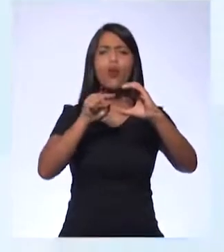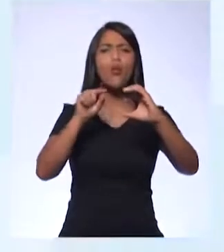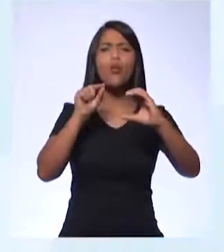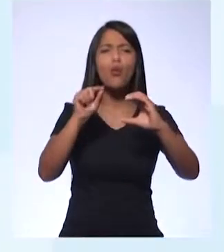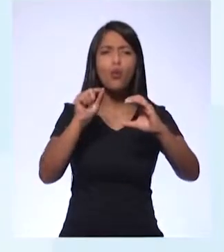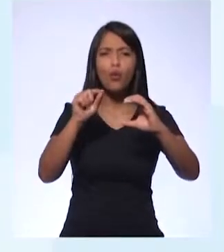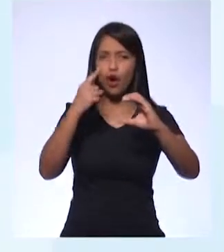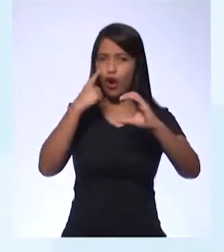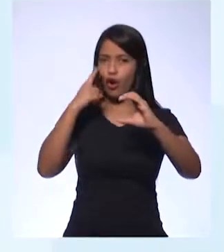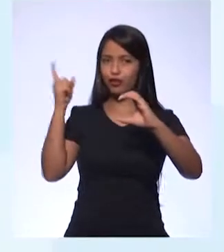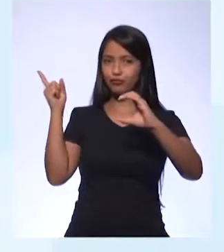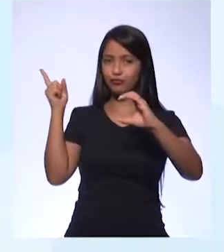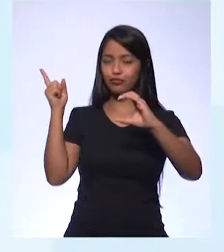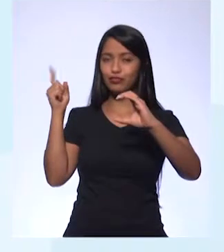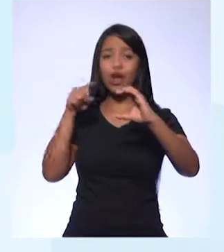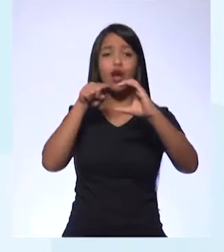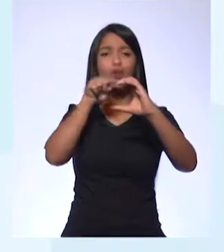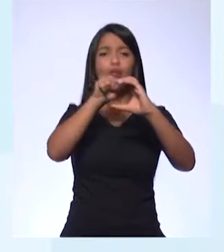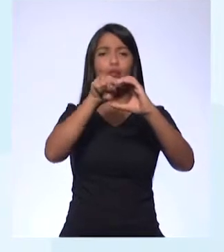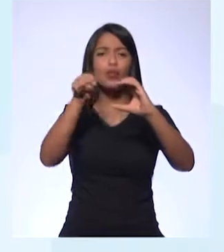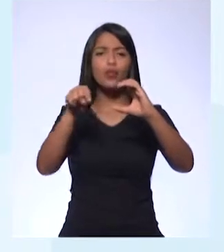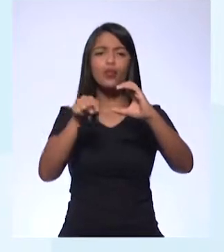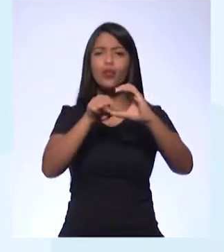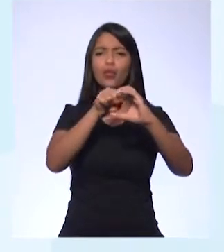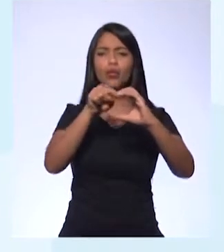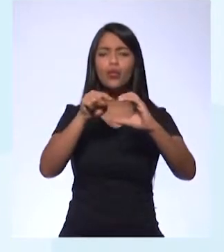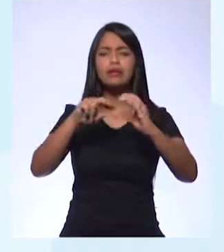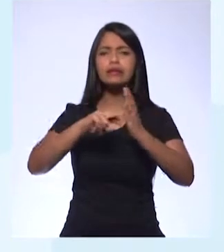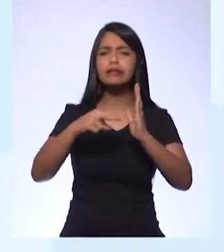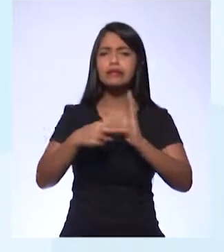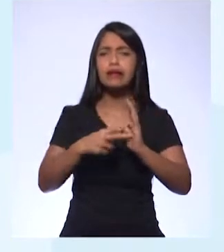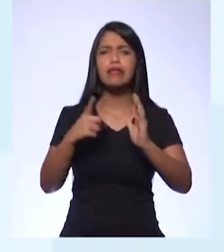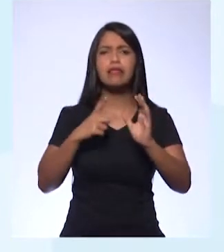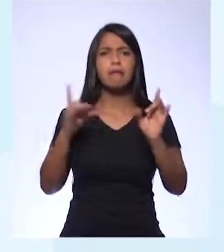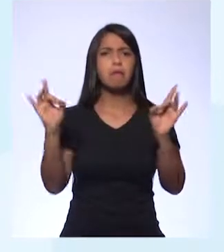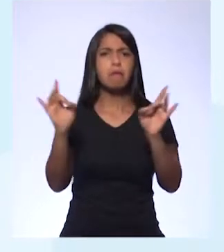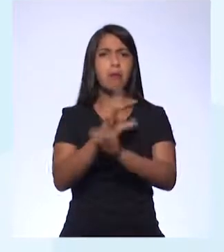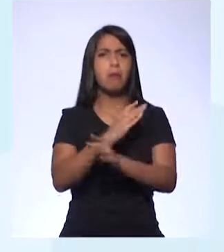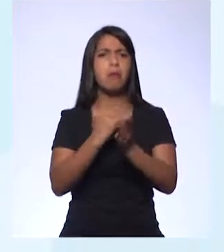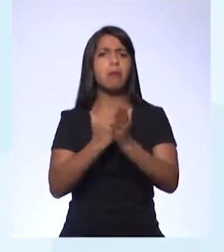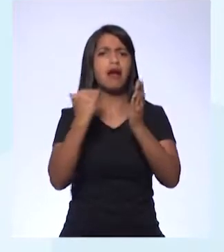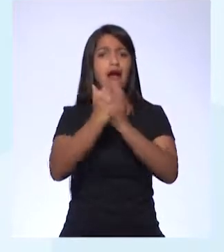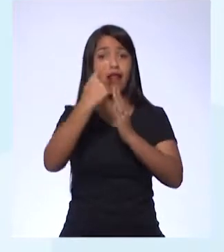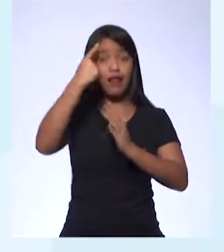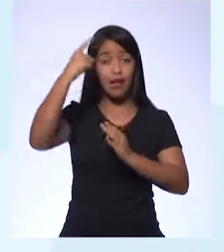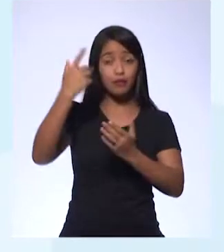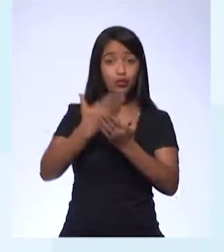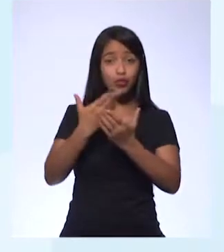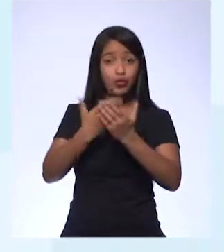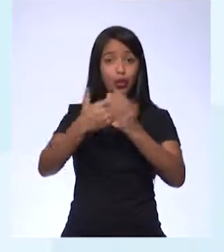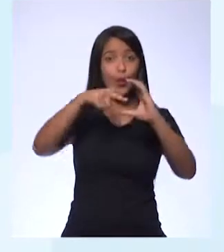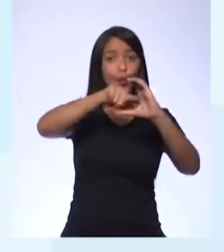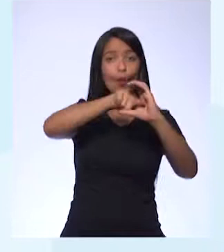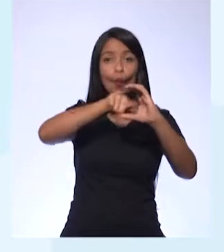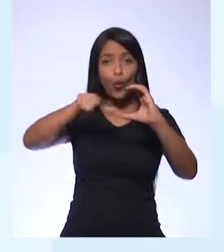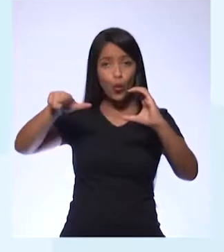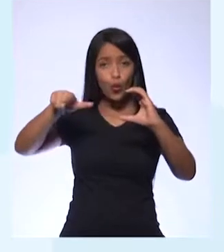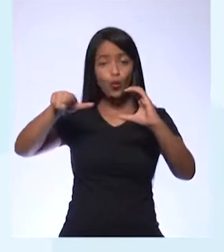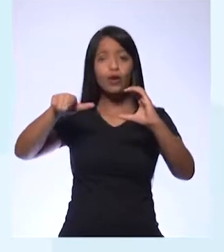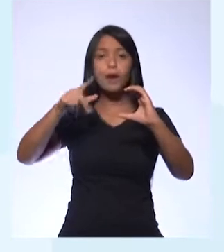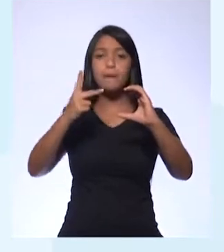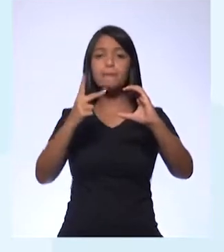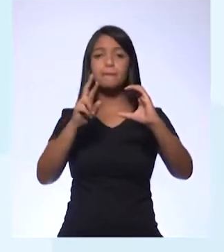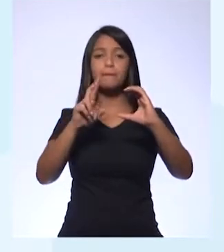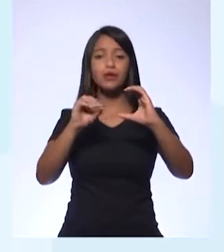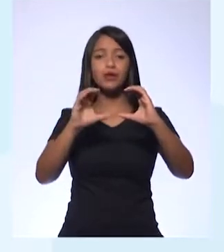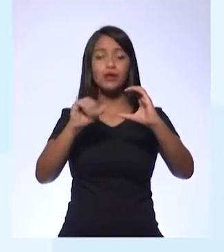figurinha também, ó. A célula eucarionte ela vai ser mais complexa. Lembra que a gente viu a célula procarionte? Ela não tinha nem núcleo, que era a